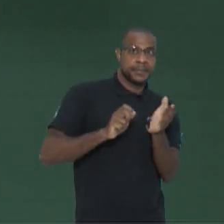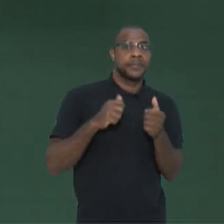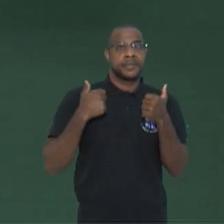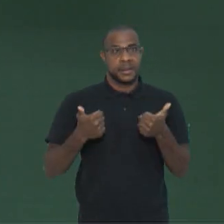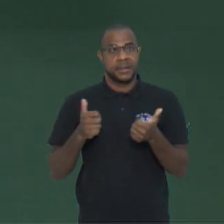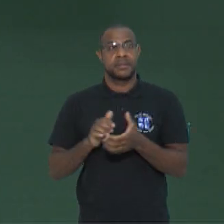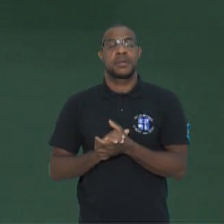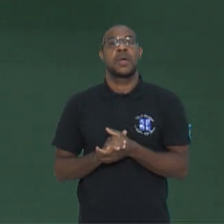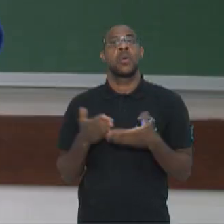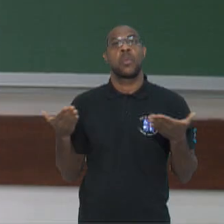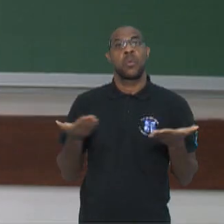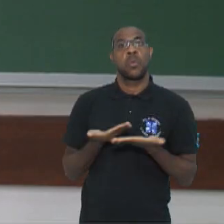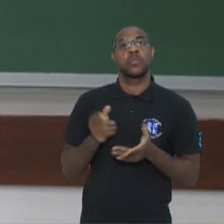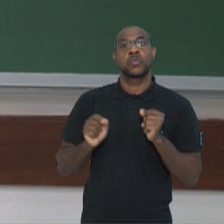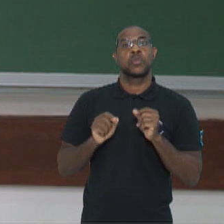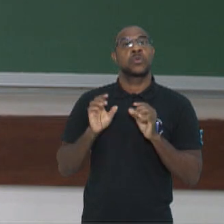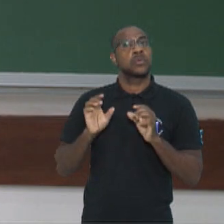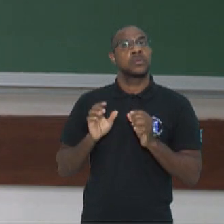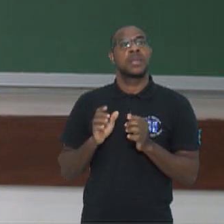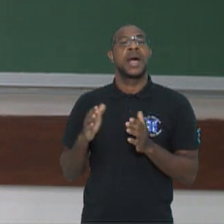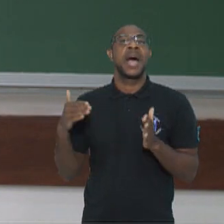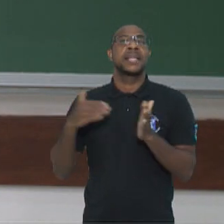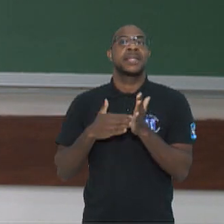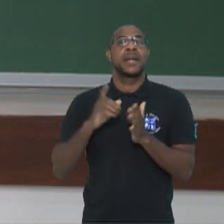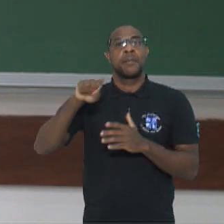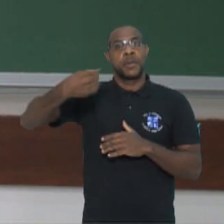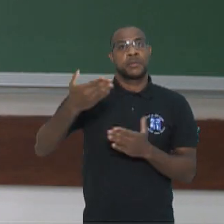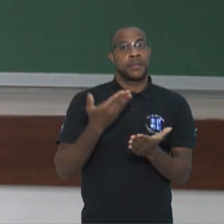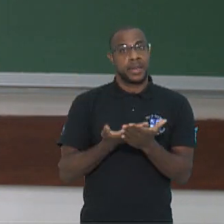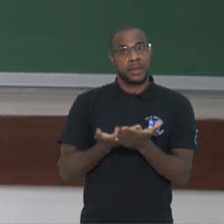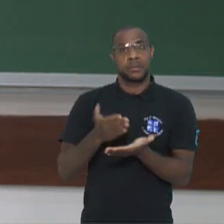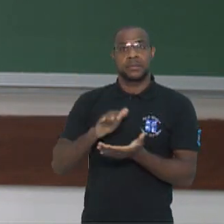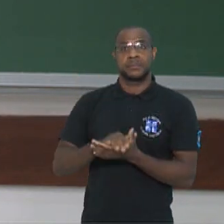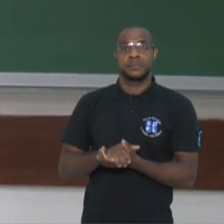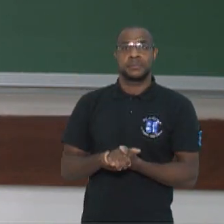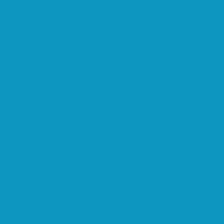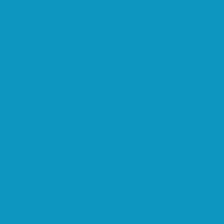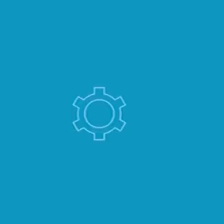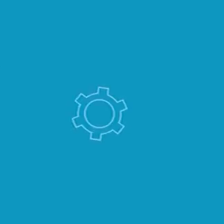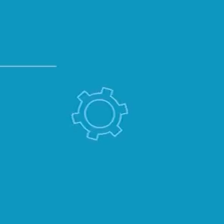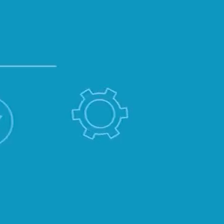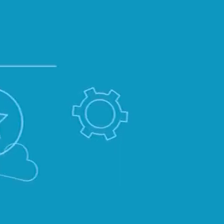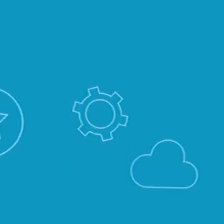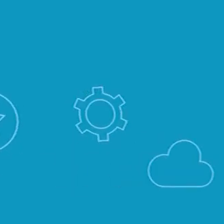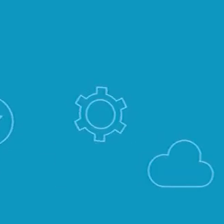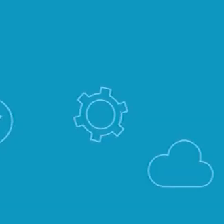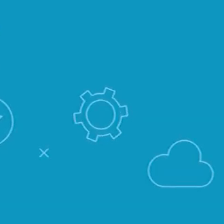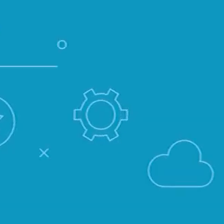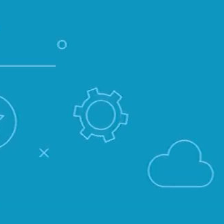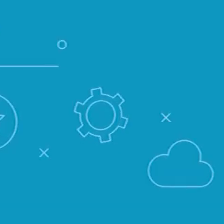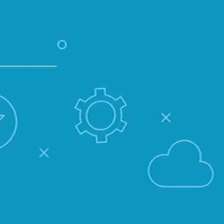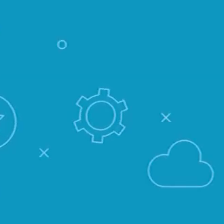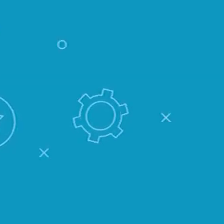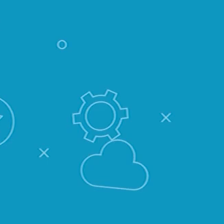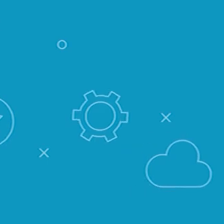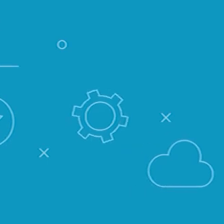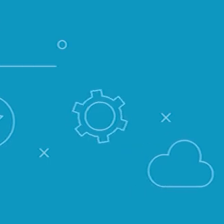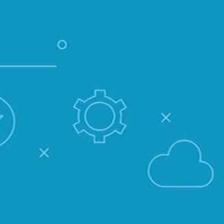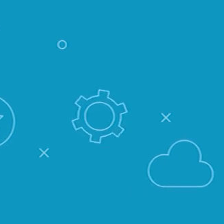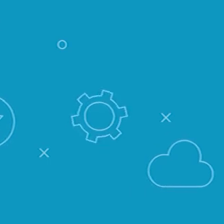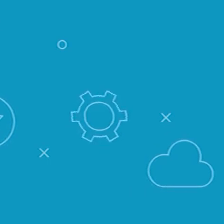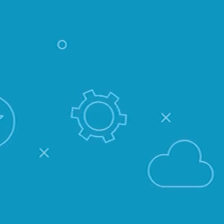Por hoje, então, é isso. Até a próxima aula.